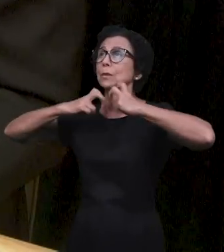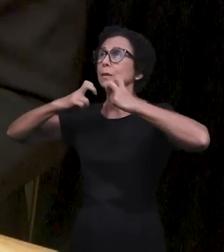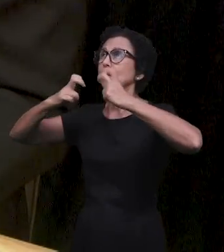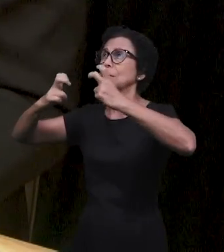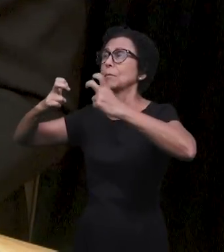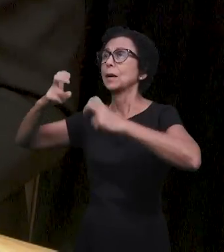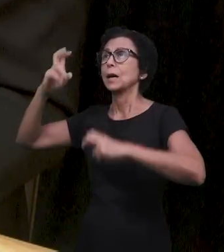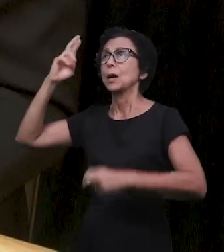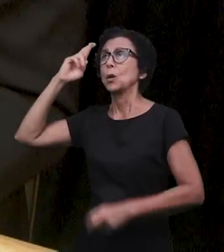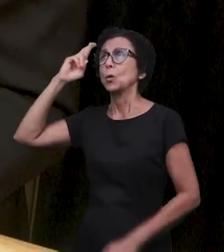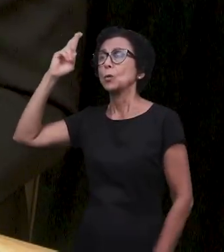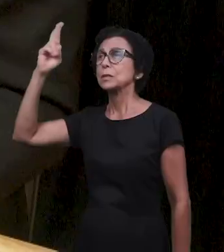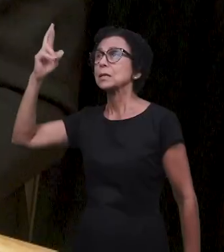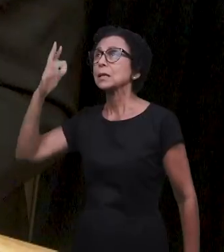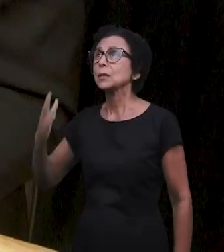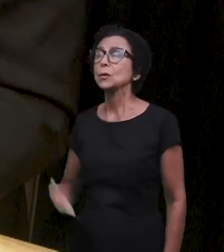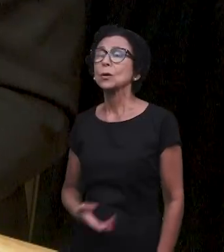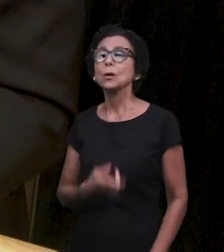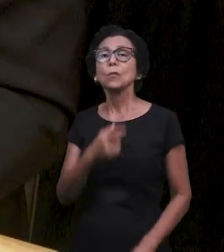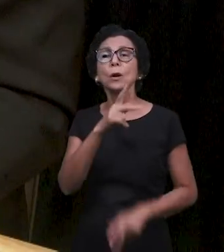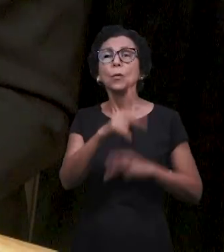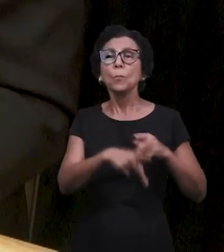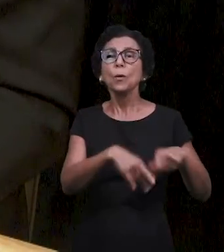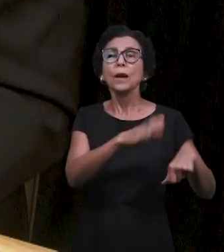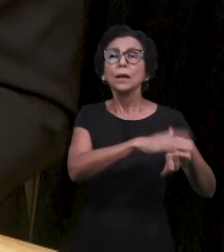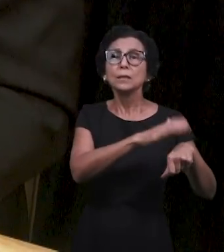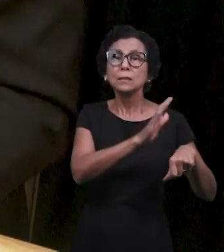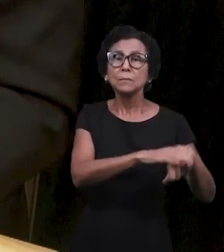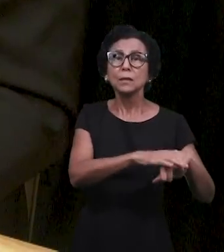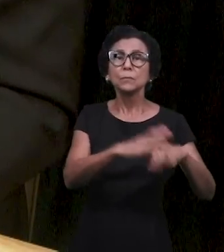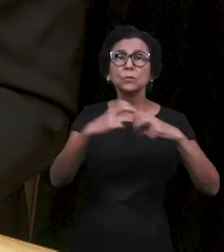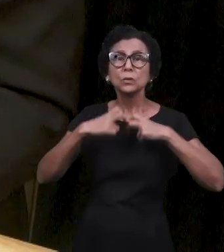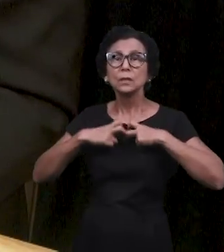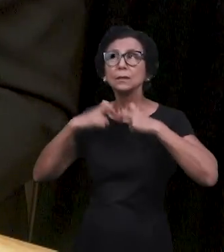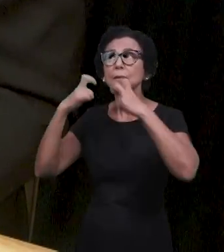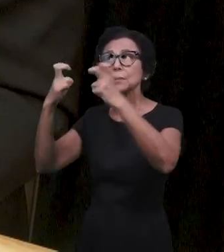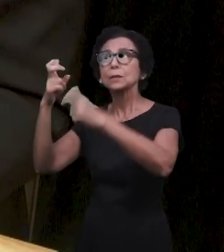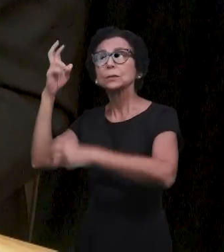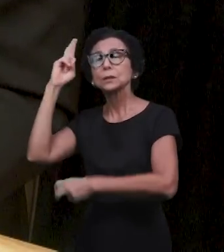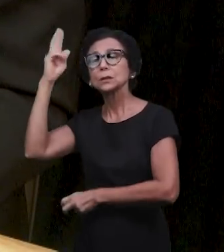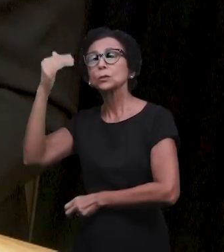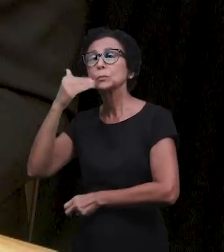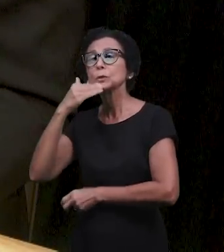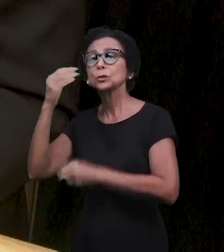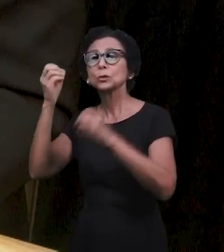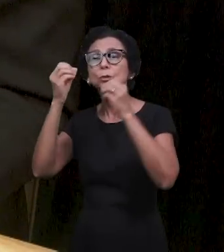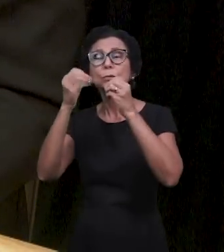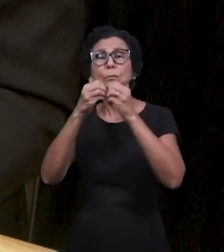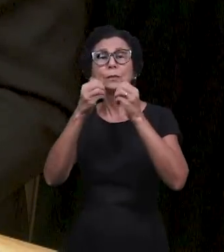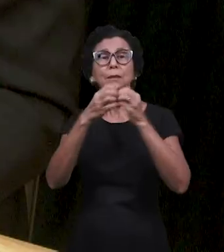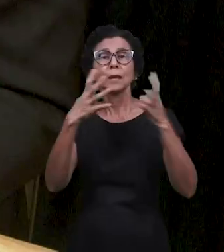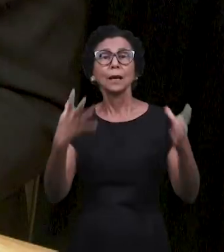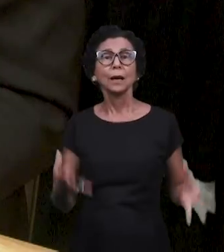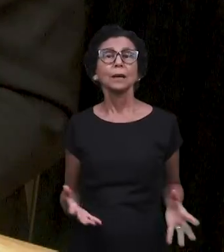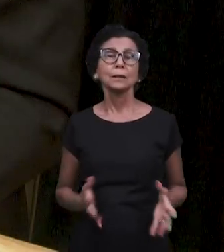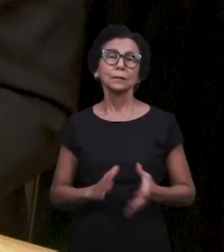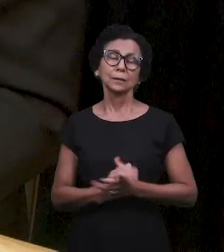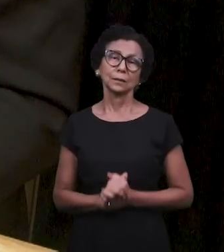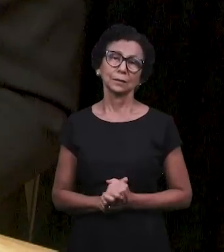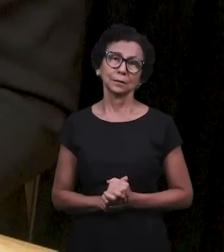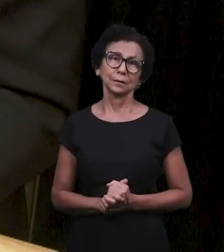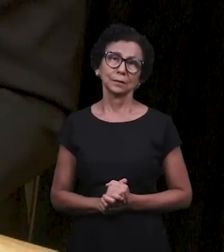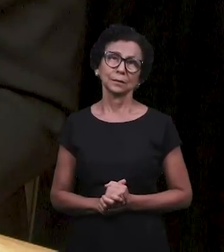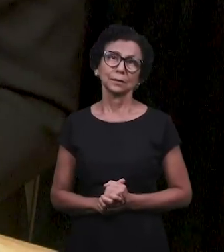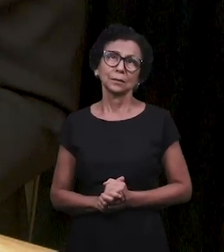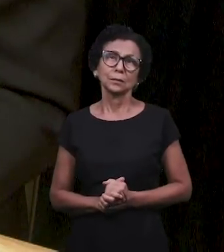povo devia ter clamado ao Senhor, buscado um milagre. E Moisés estava ali intercedendo ao Senhor. E o Senhor está